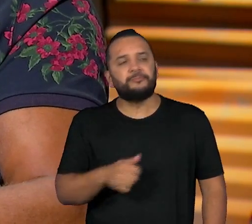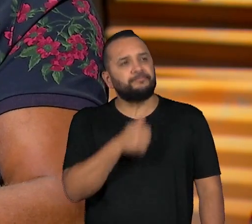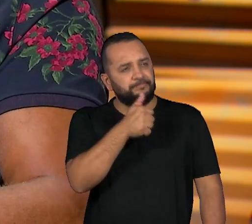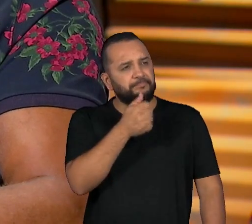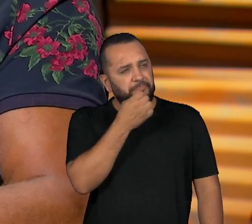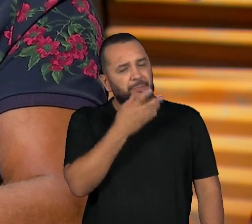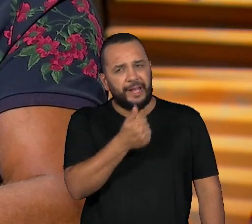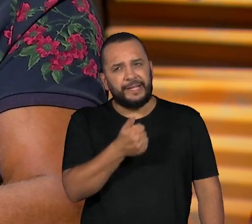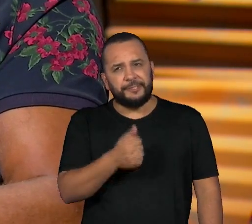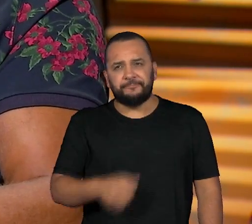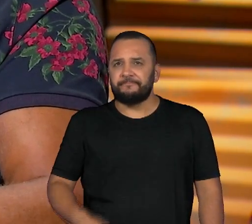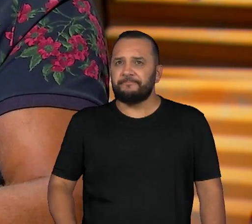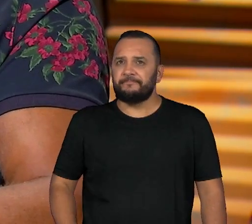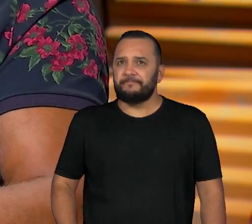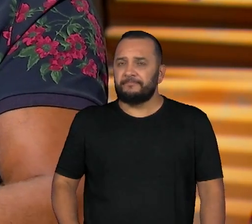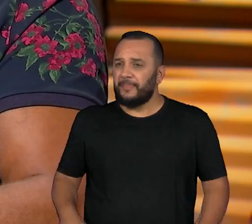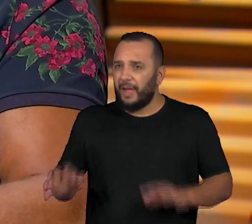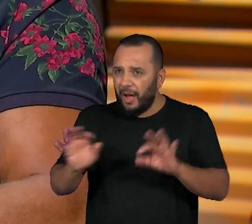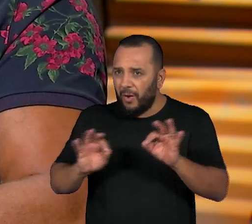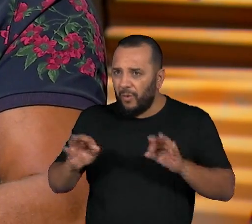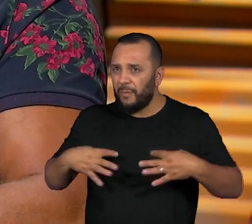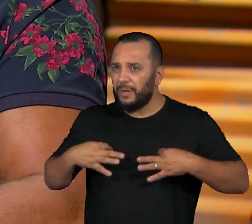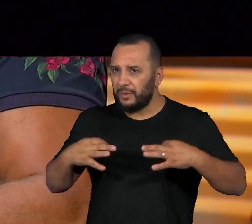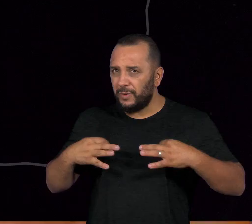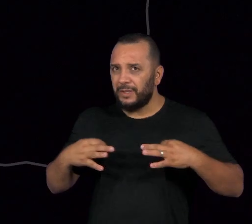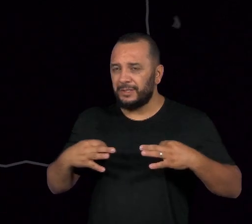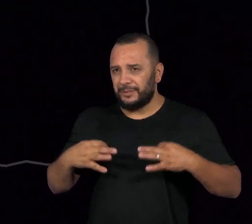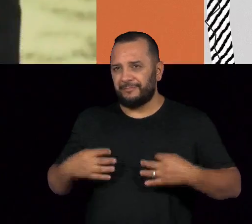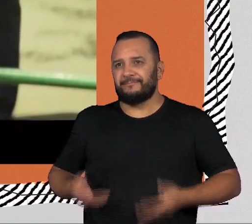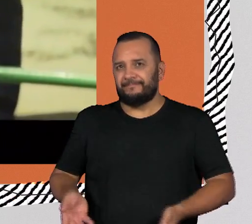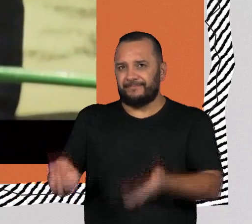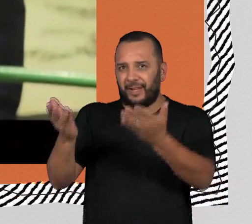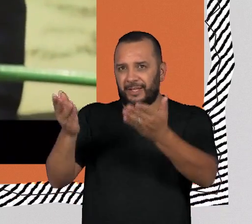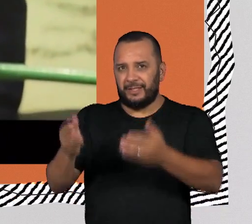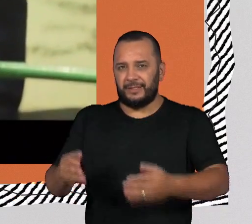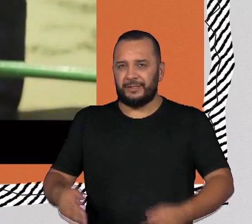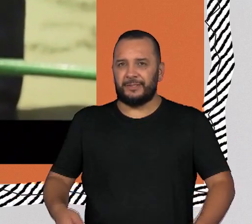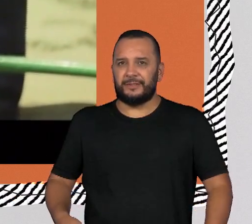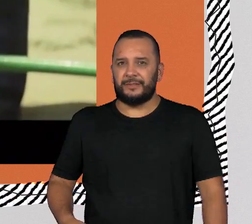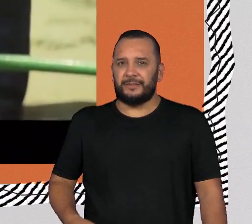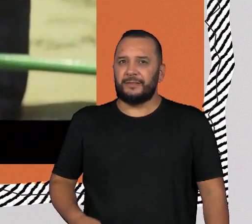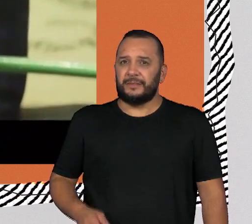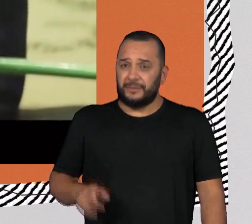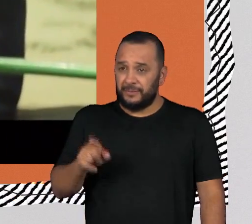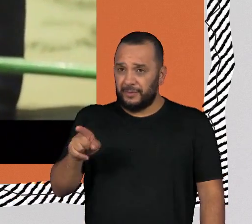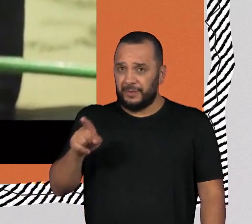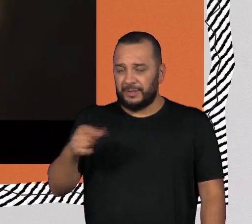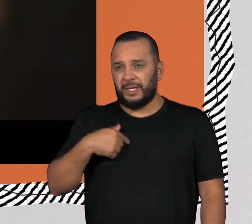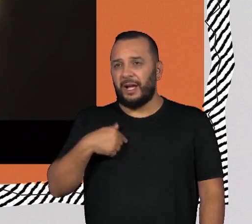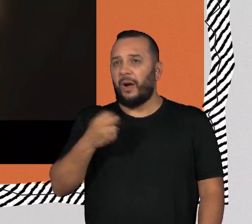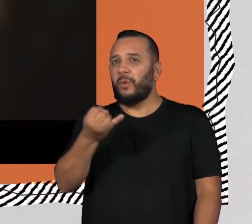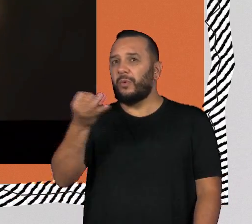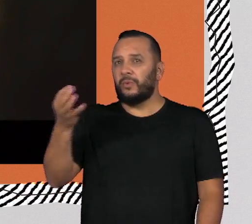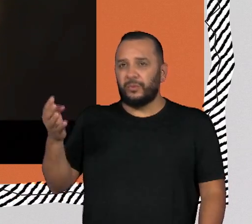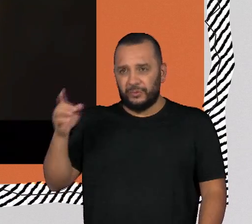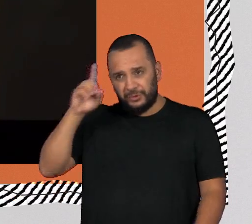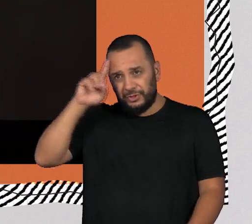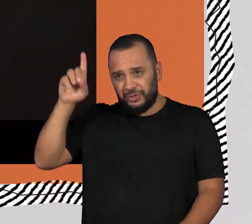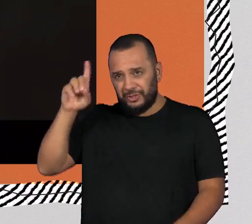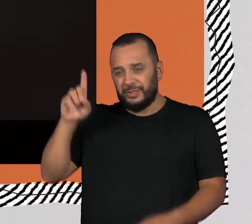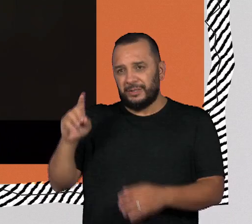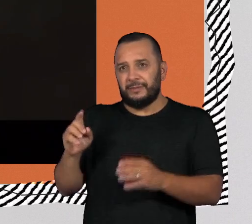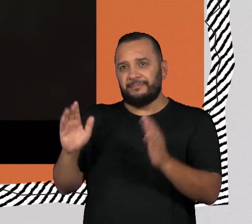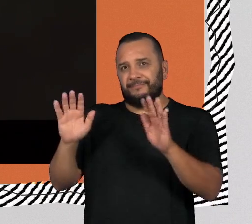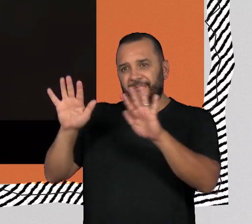Então arruma tuas coisas e vamos embora pra casa. você vai passar uns dias na casa de tia Edith, tá